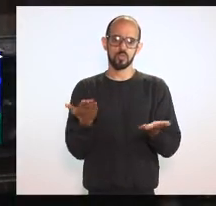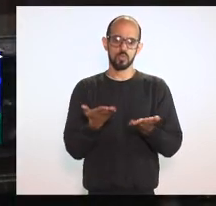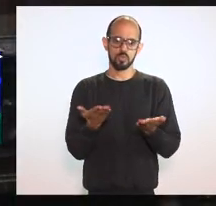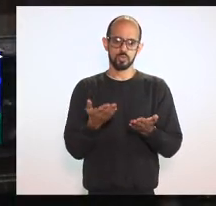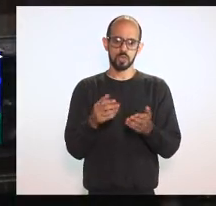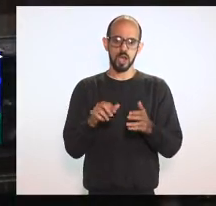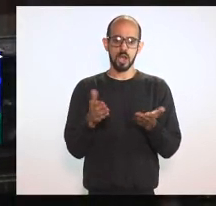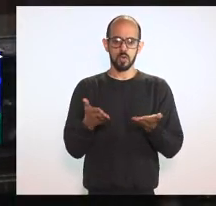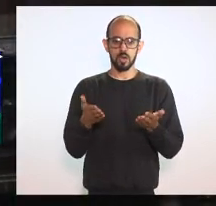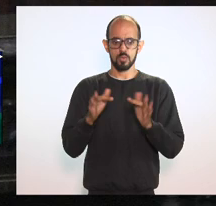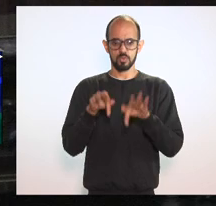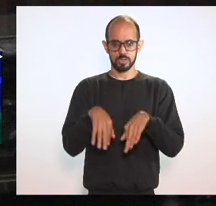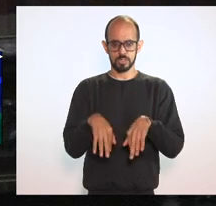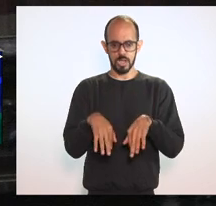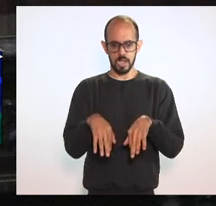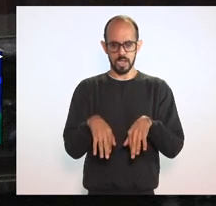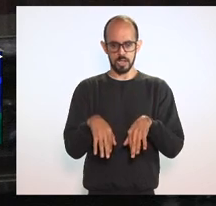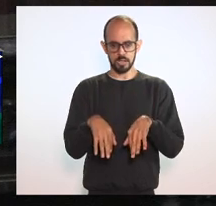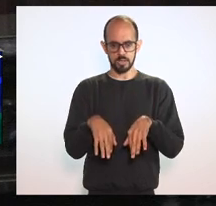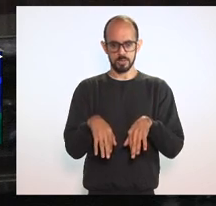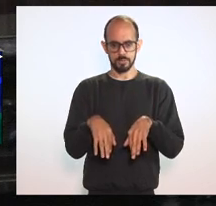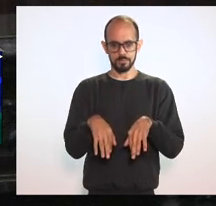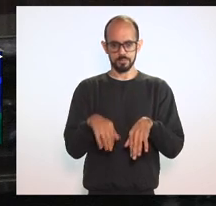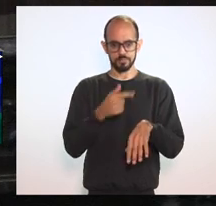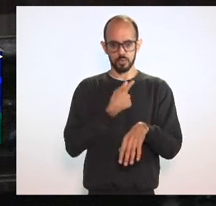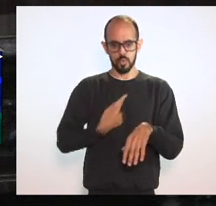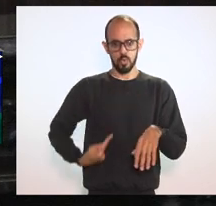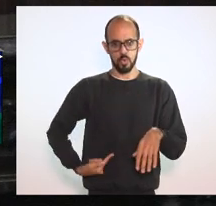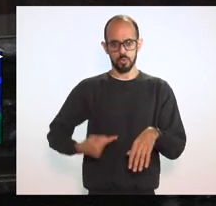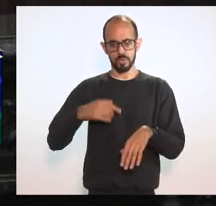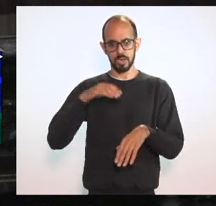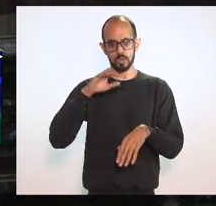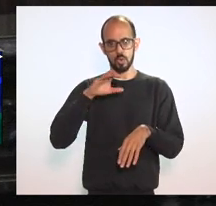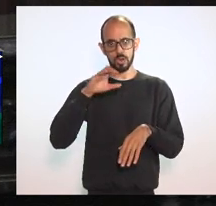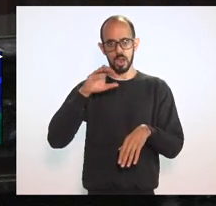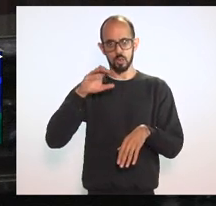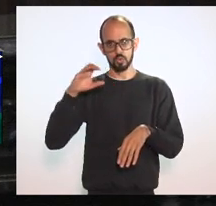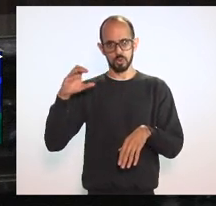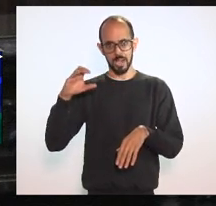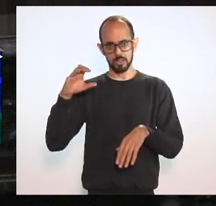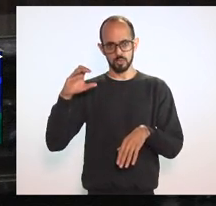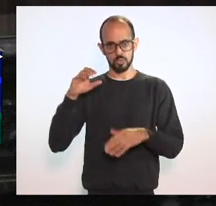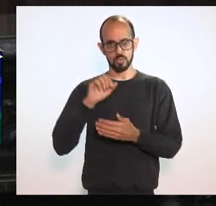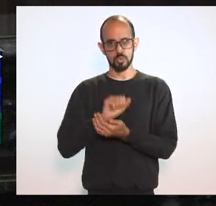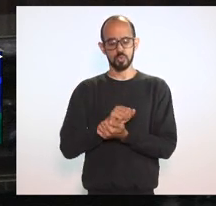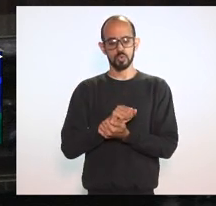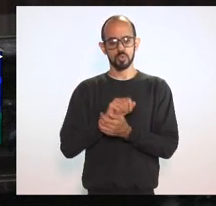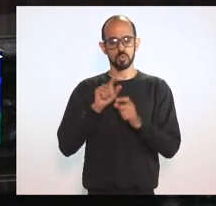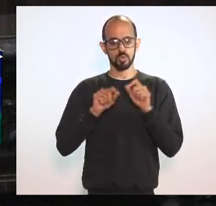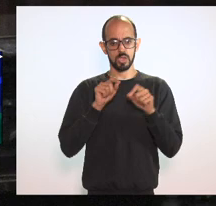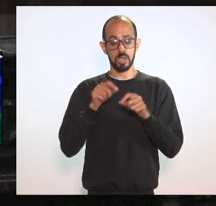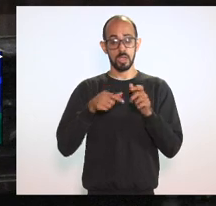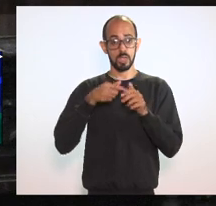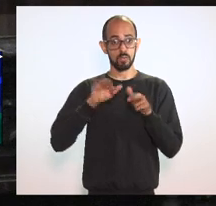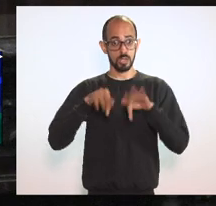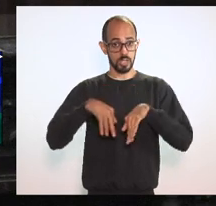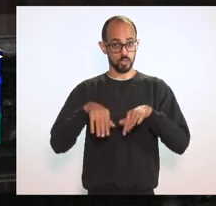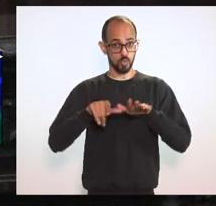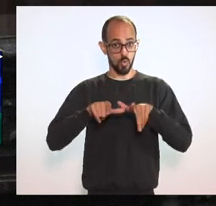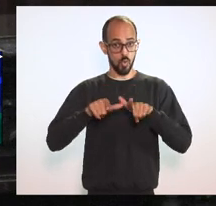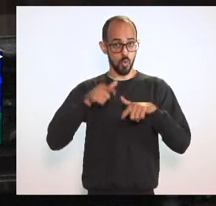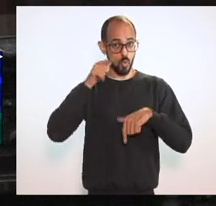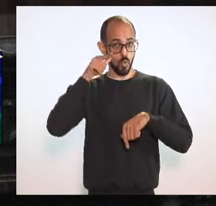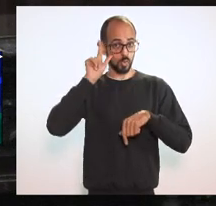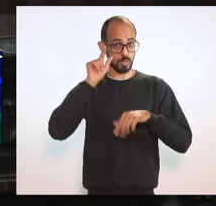vou encerrar minha fala ontem o governador Cláudio Castro encerrou a nossa reunião tarde da noite Dizendo que ainda